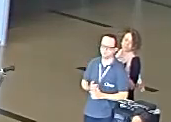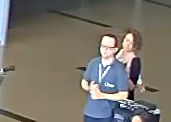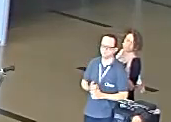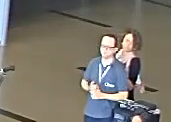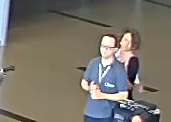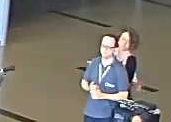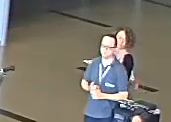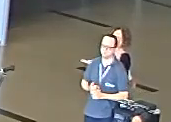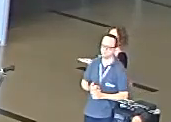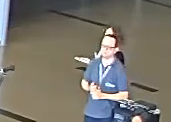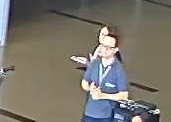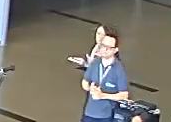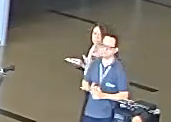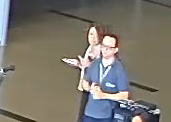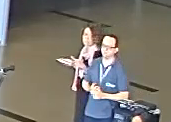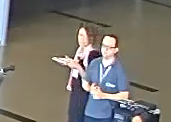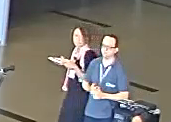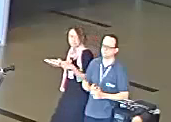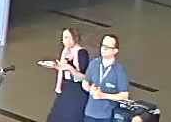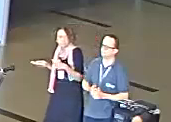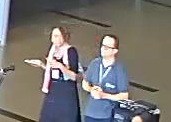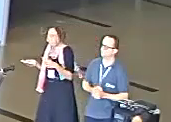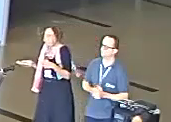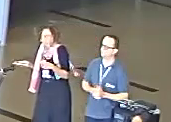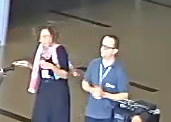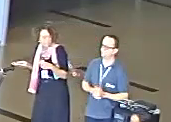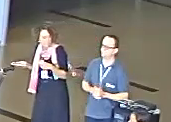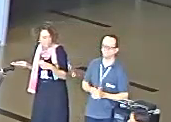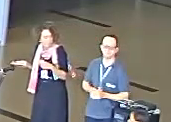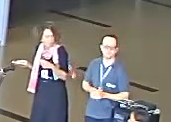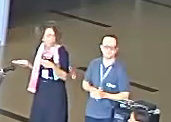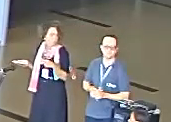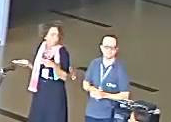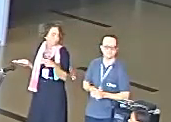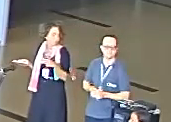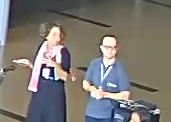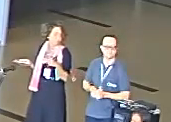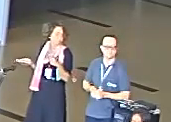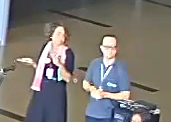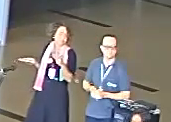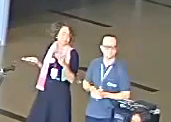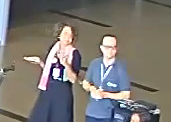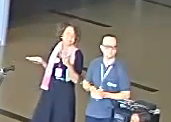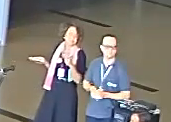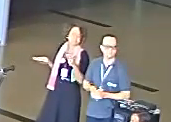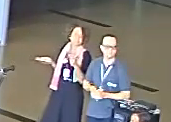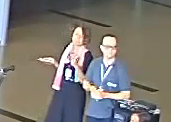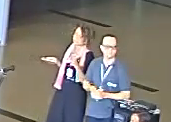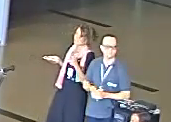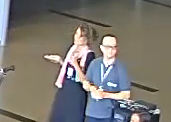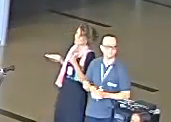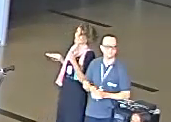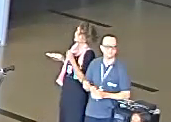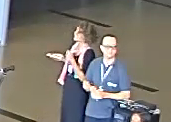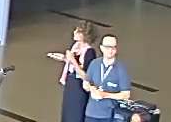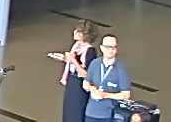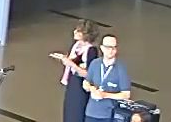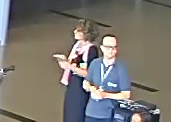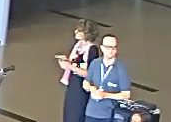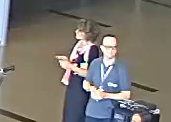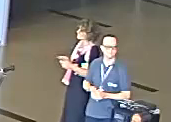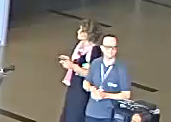o número de pessoas com deficiência é pouco para est embarcando a empresa vai investir num ônibus desse aí para poder falar sou um ou outro